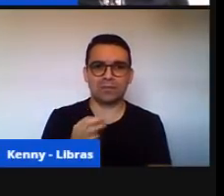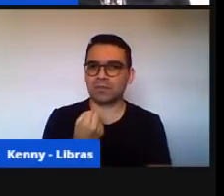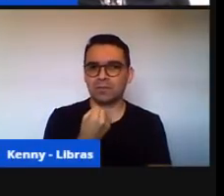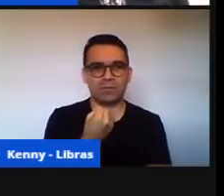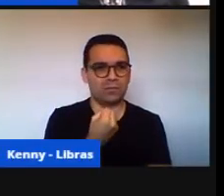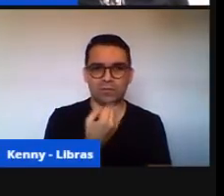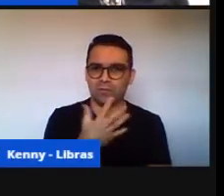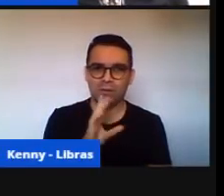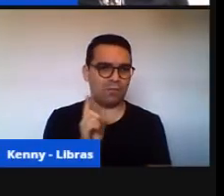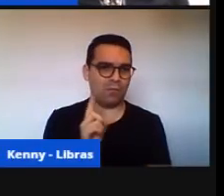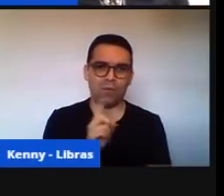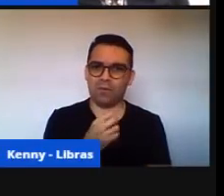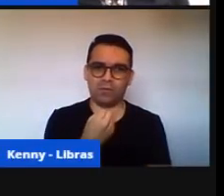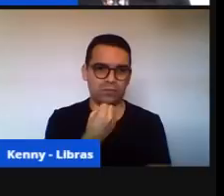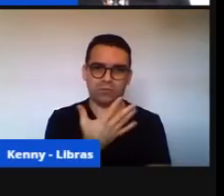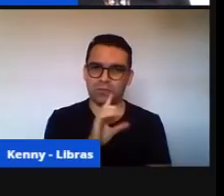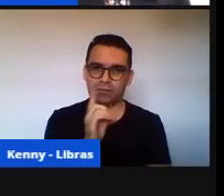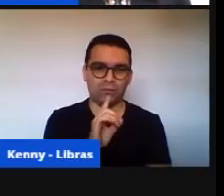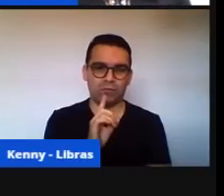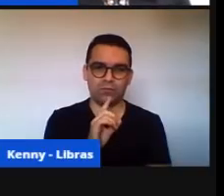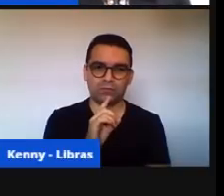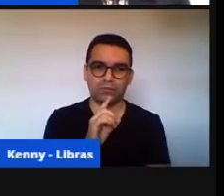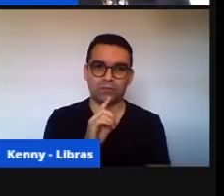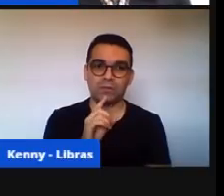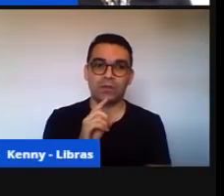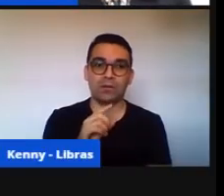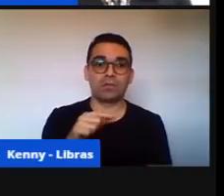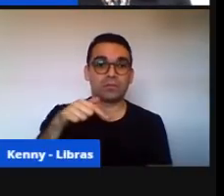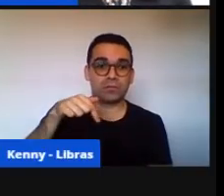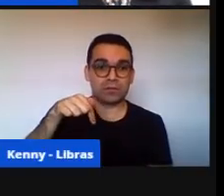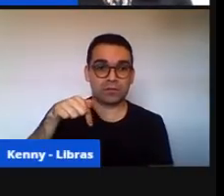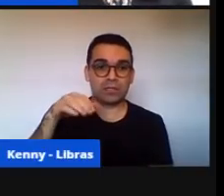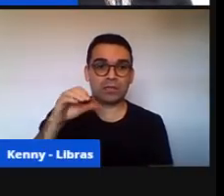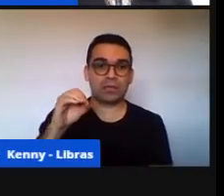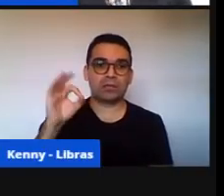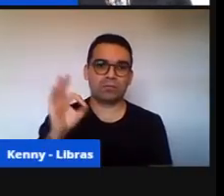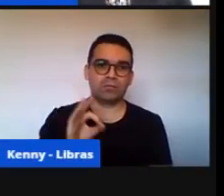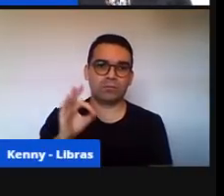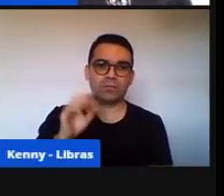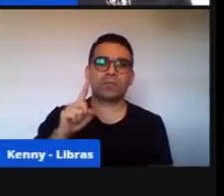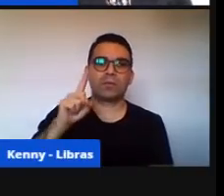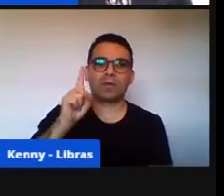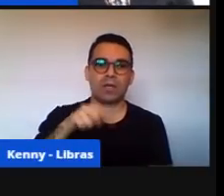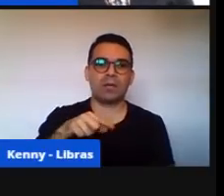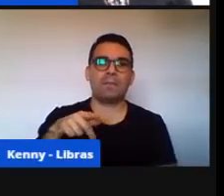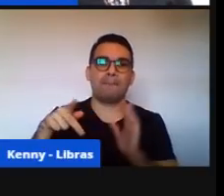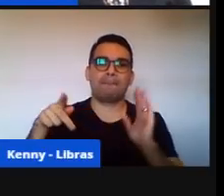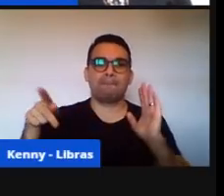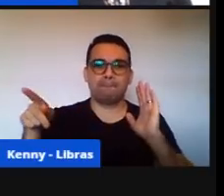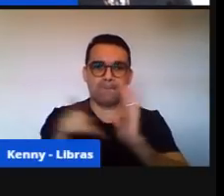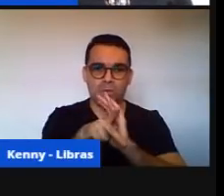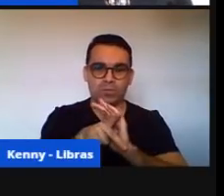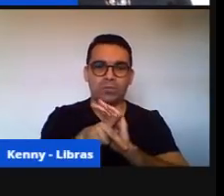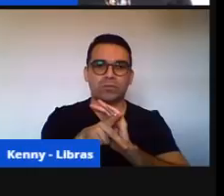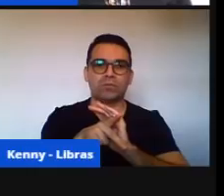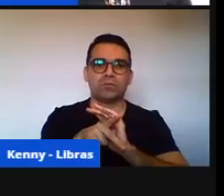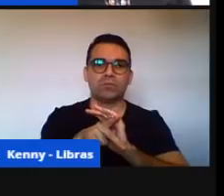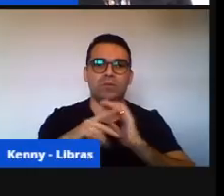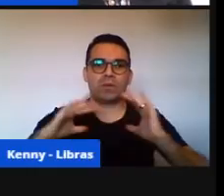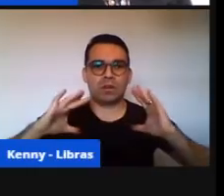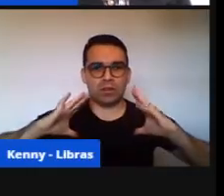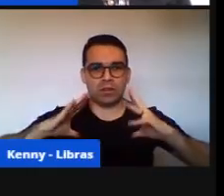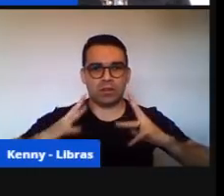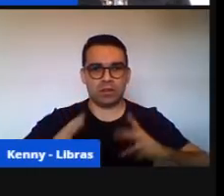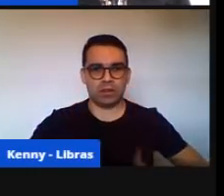garantir a desinfecção de onde ele está sendo aplicado, seja nas nossas mãos, seja em bancadas. O álcool 70%